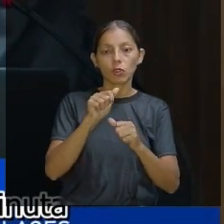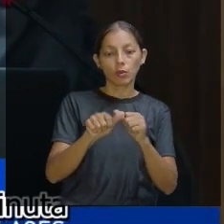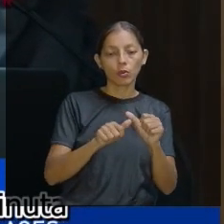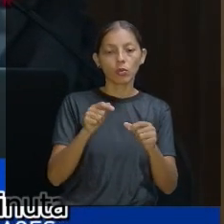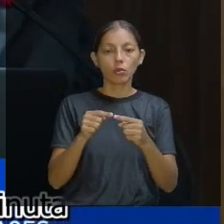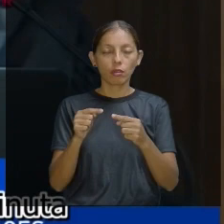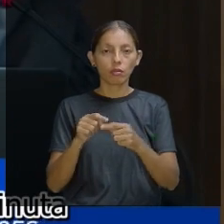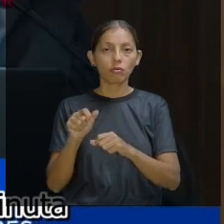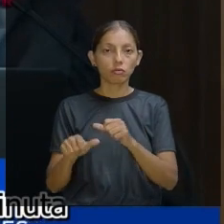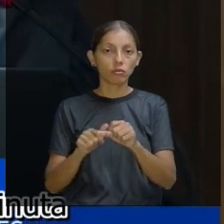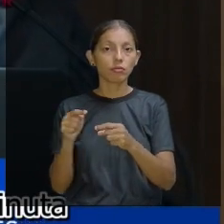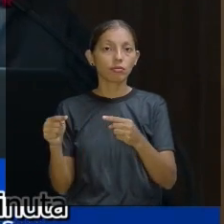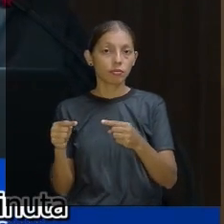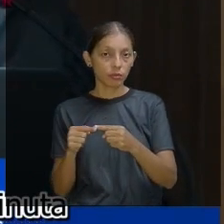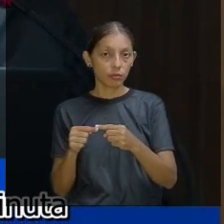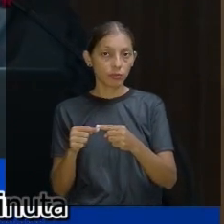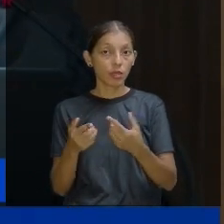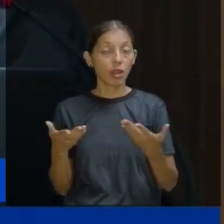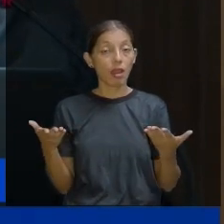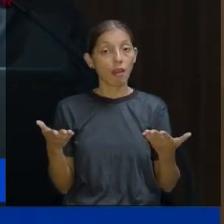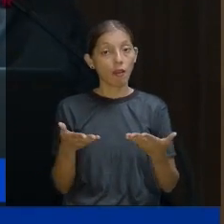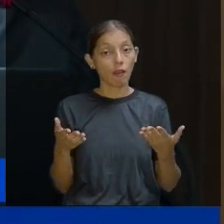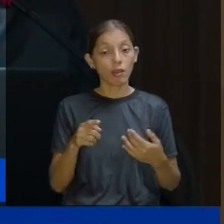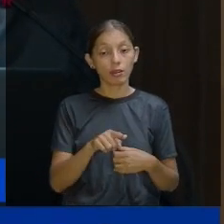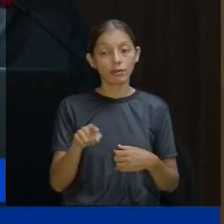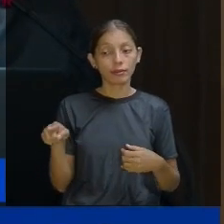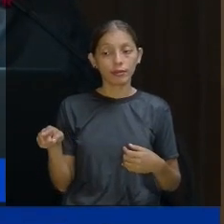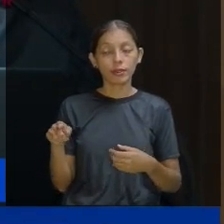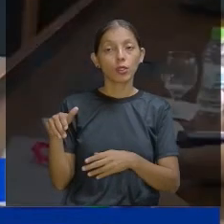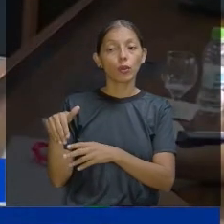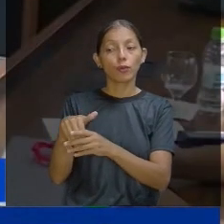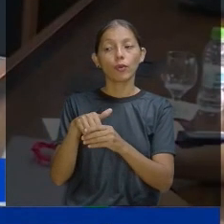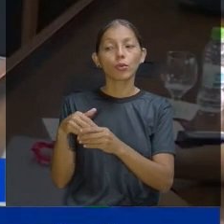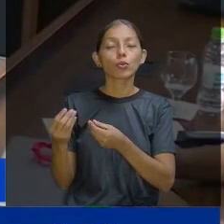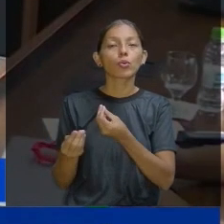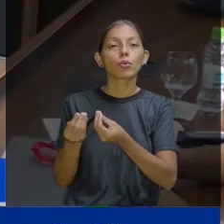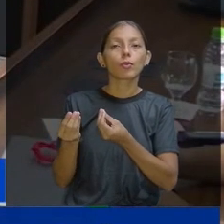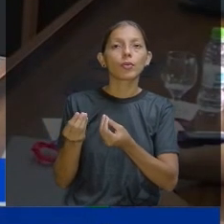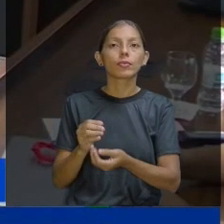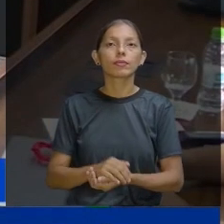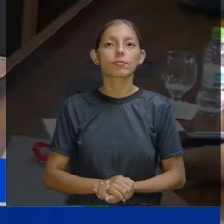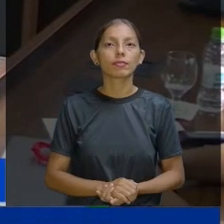ora submeto a vossas excelências. Eminentes pares, o meu